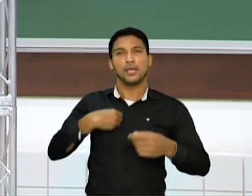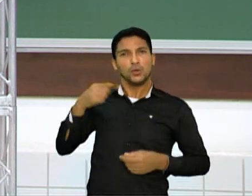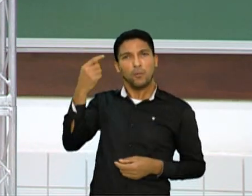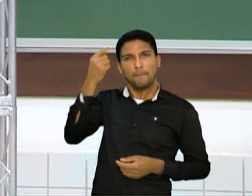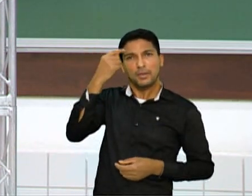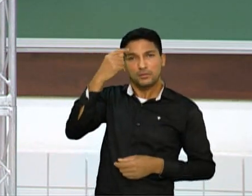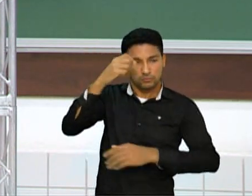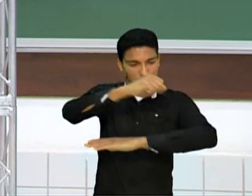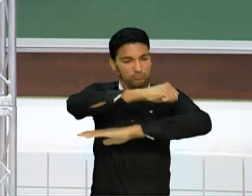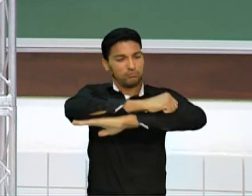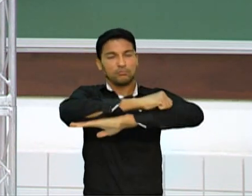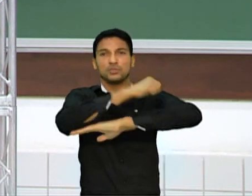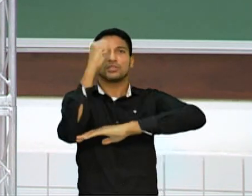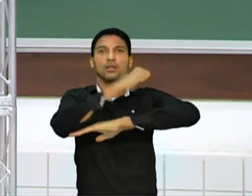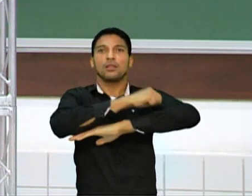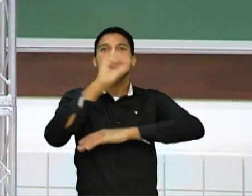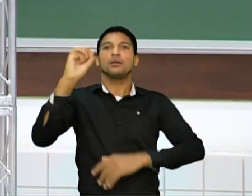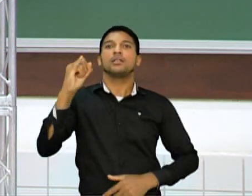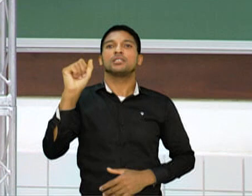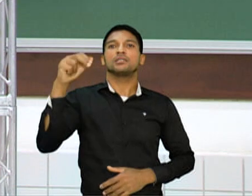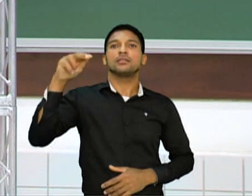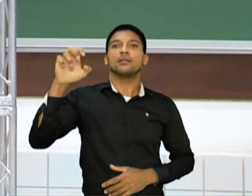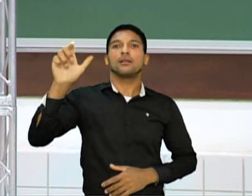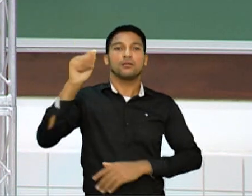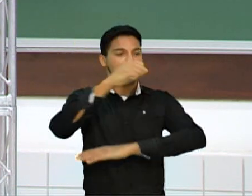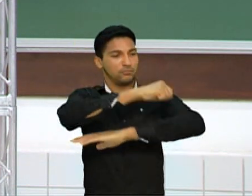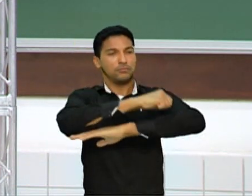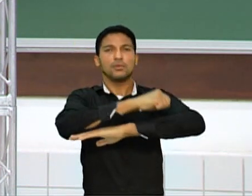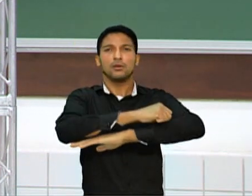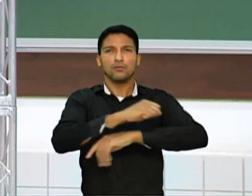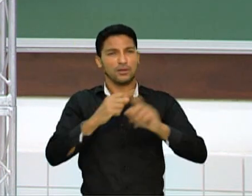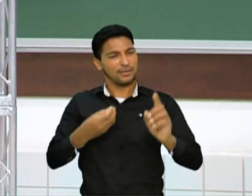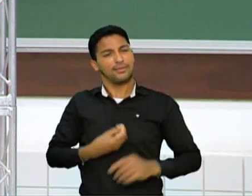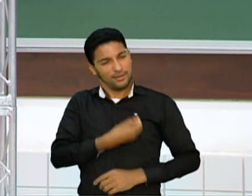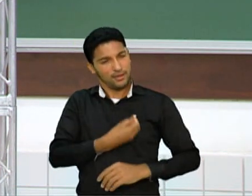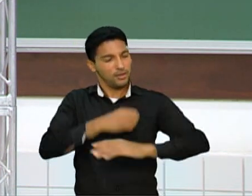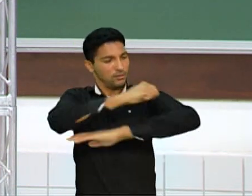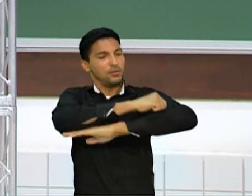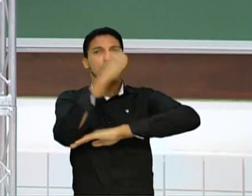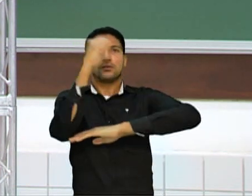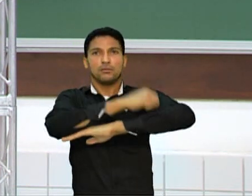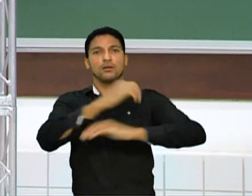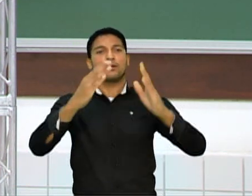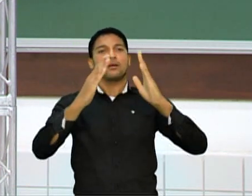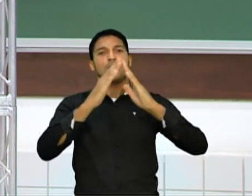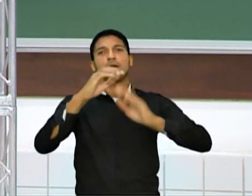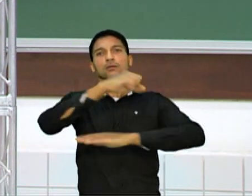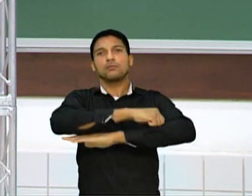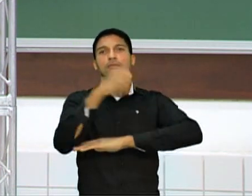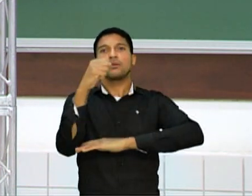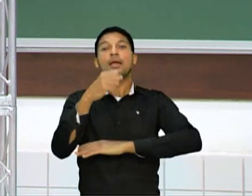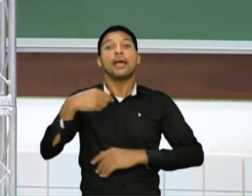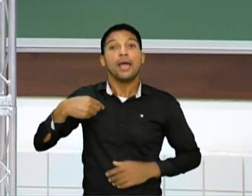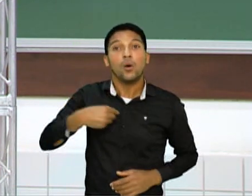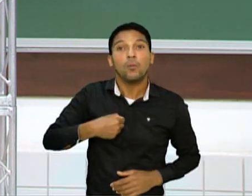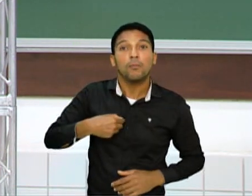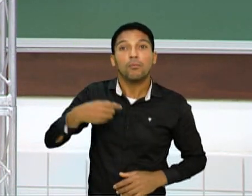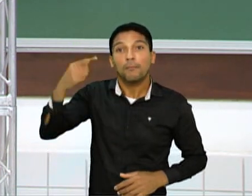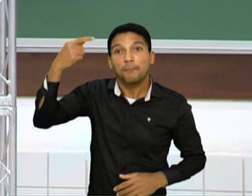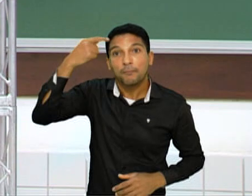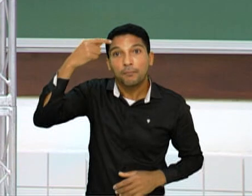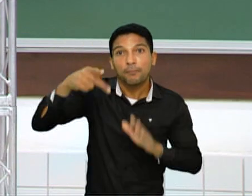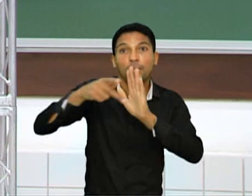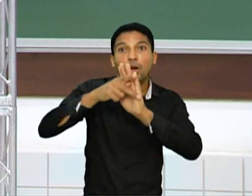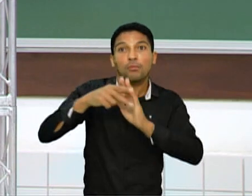que eu faço para que eu garanta que aquela existência é real. Ou seja, é o próprio pensamento